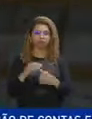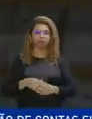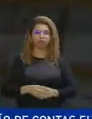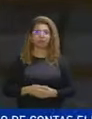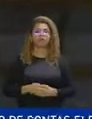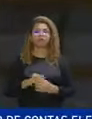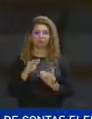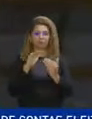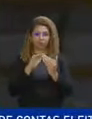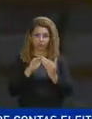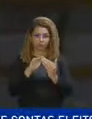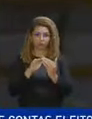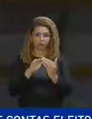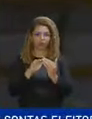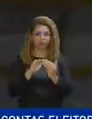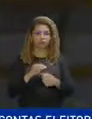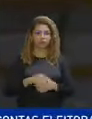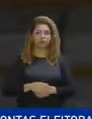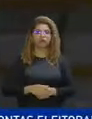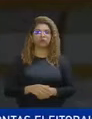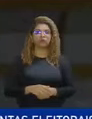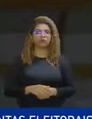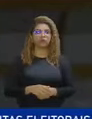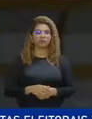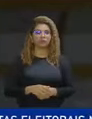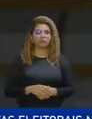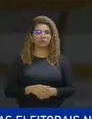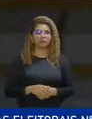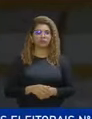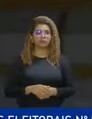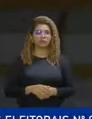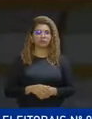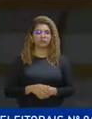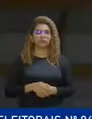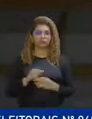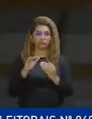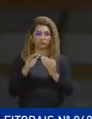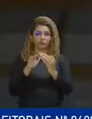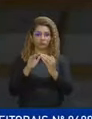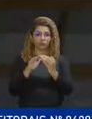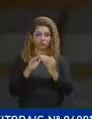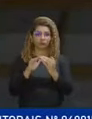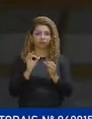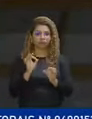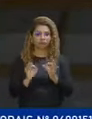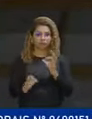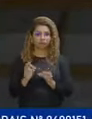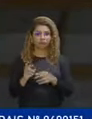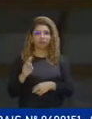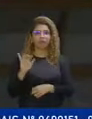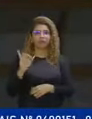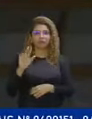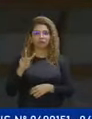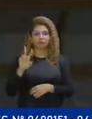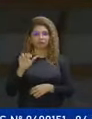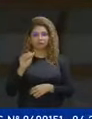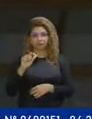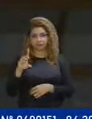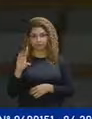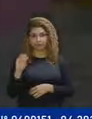Com o relator. Luísa Paola Santos. Na parte central da mesa. Com o relator, presidente. Luiz Rivaldo Valente.